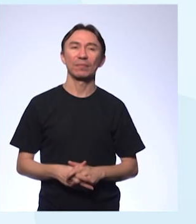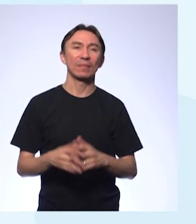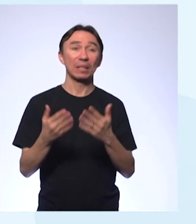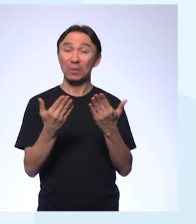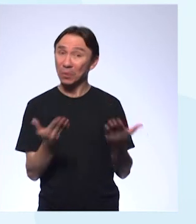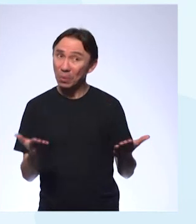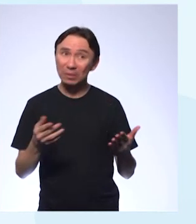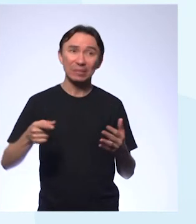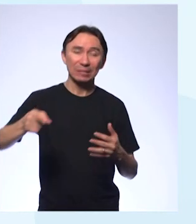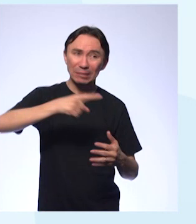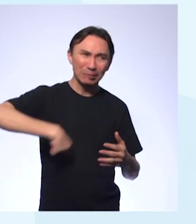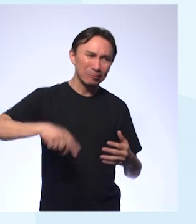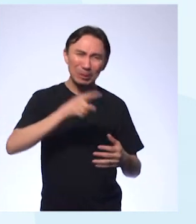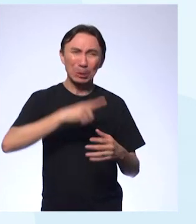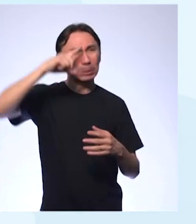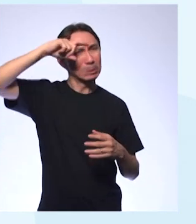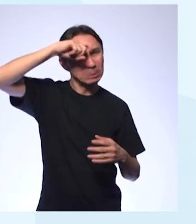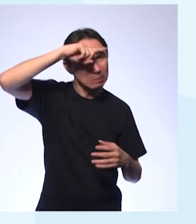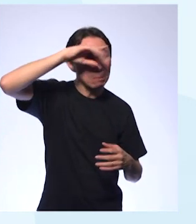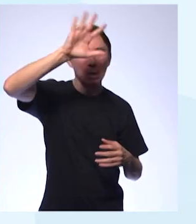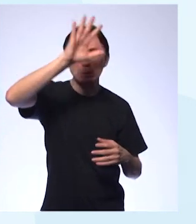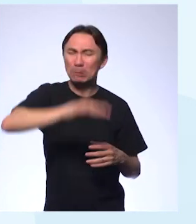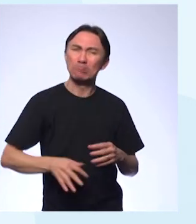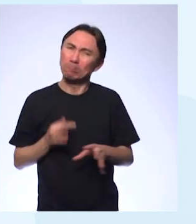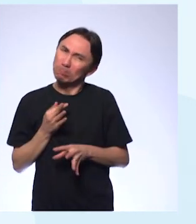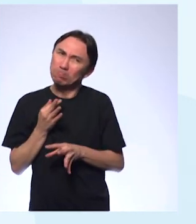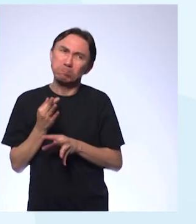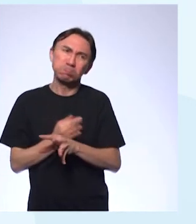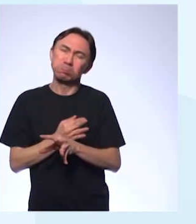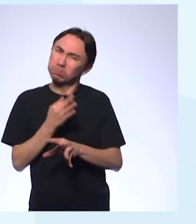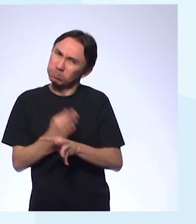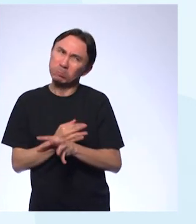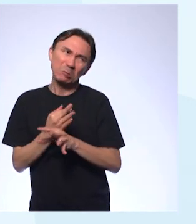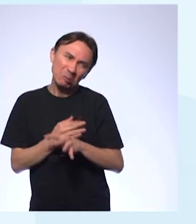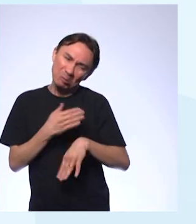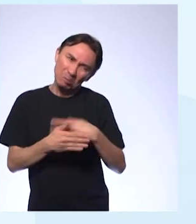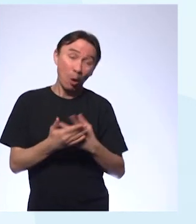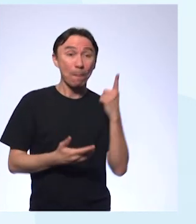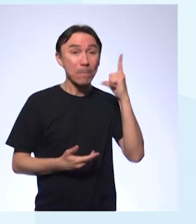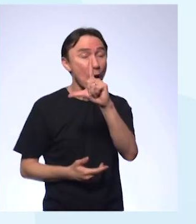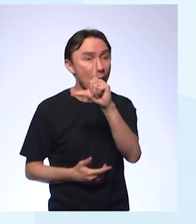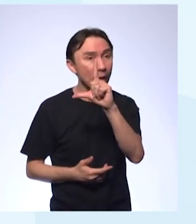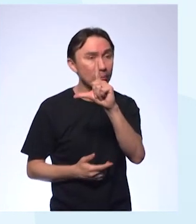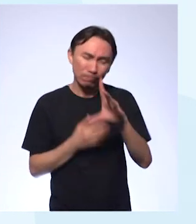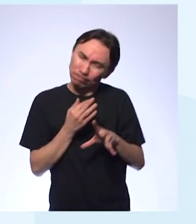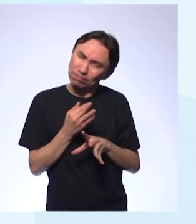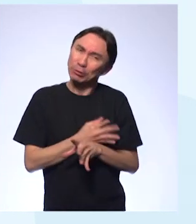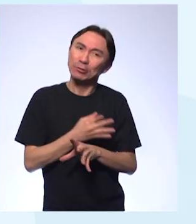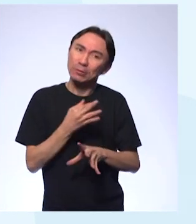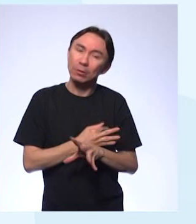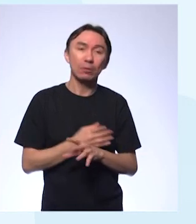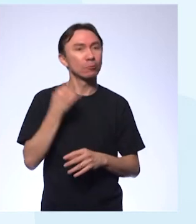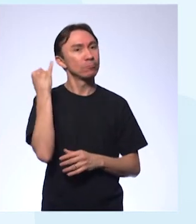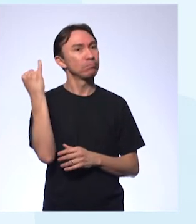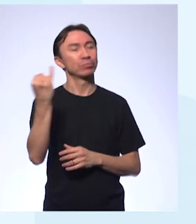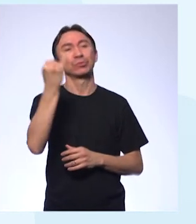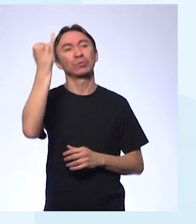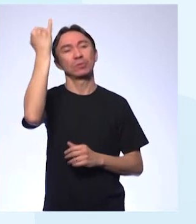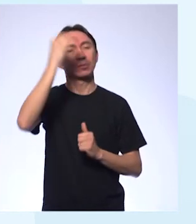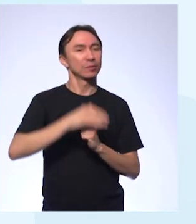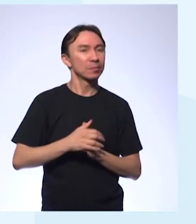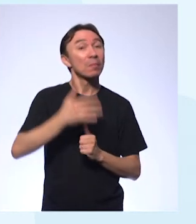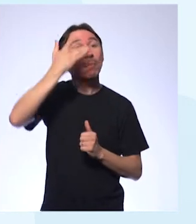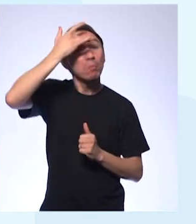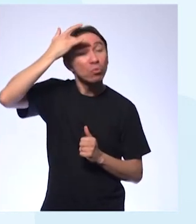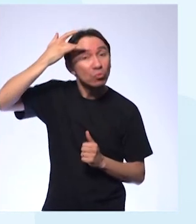perseverança, a dedicação com afinco, aquilo que se quer conquistar, é fundamental, uma vez que a pessoa é responsável por